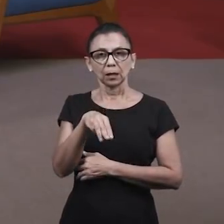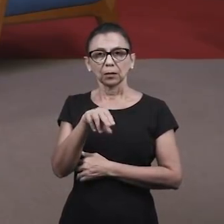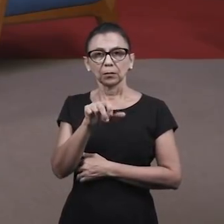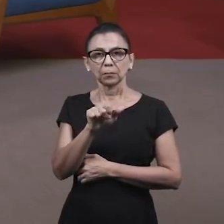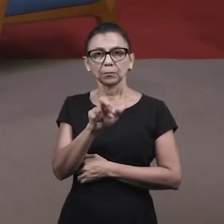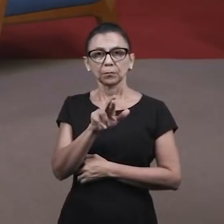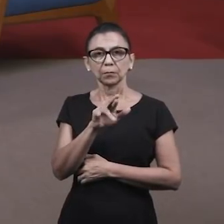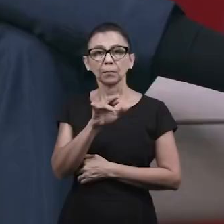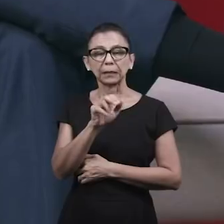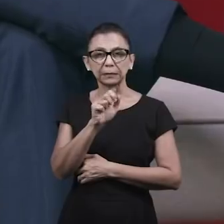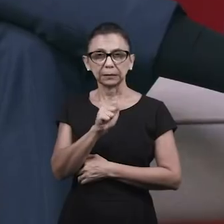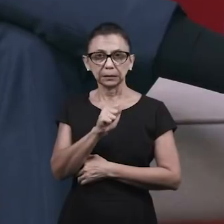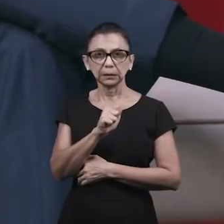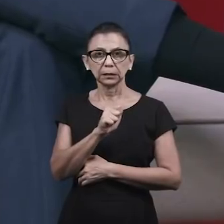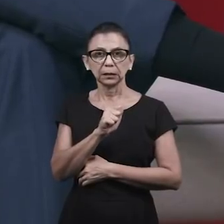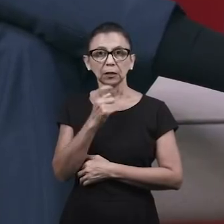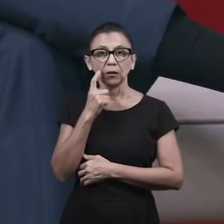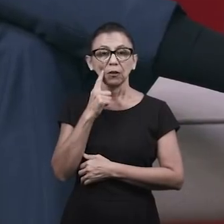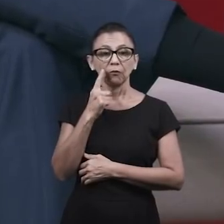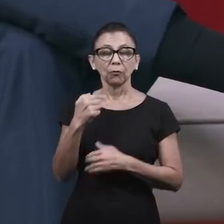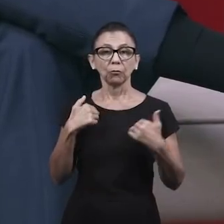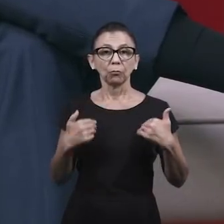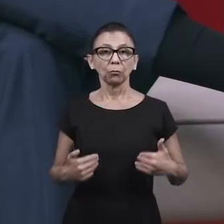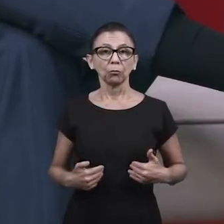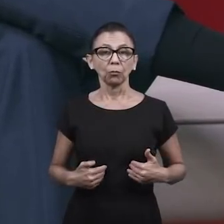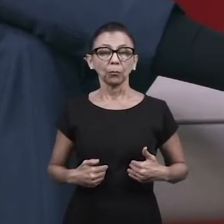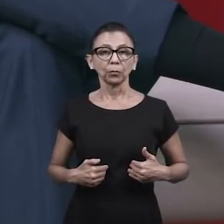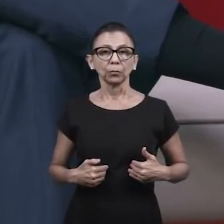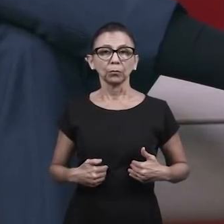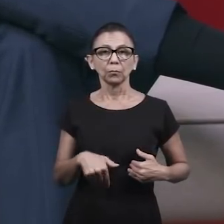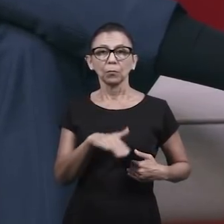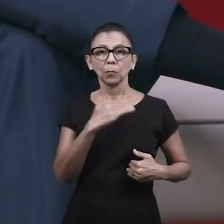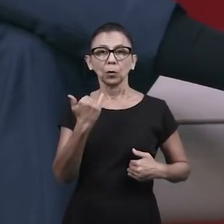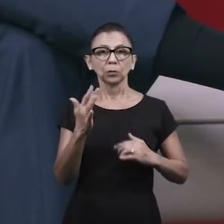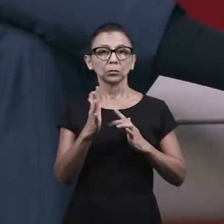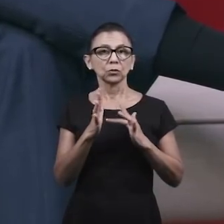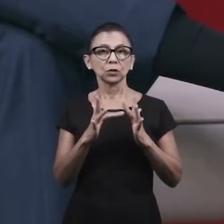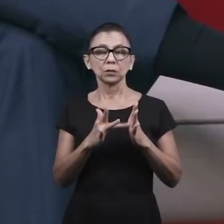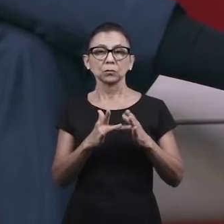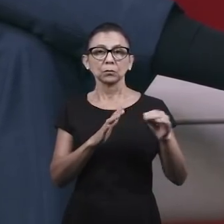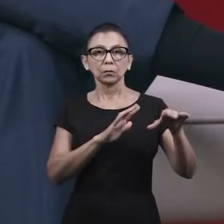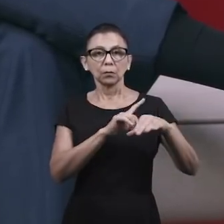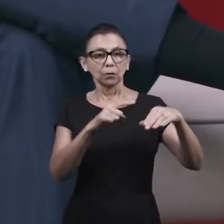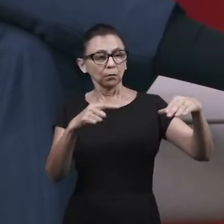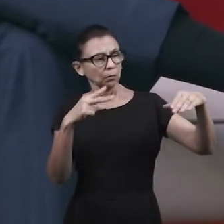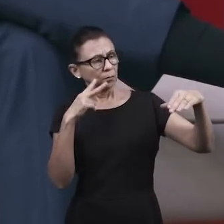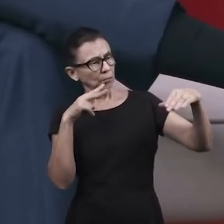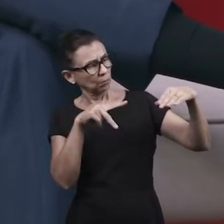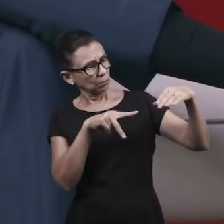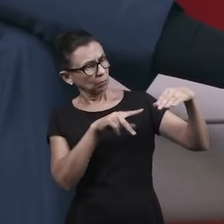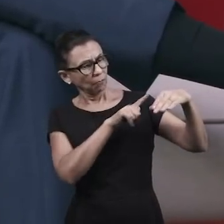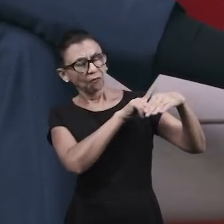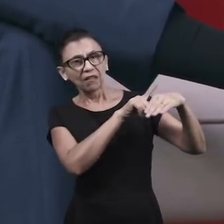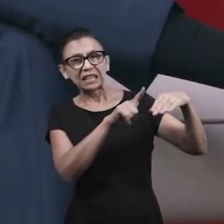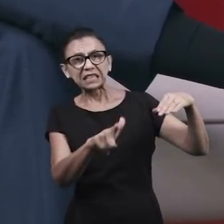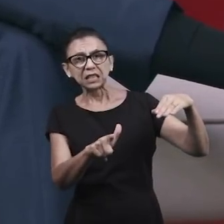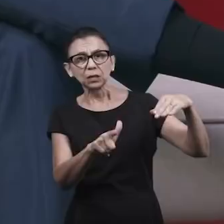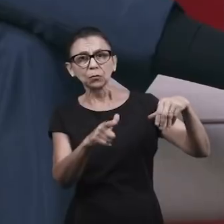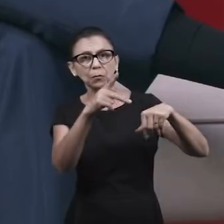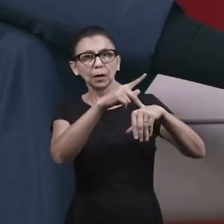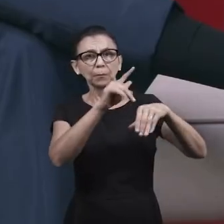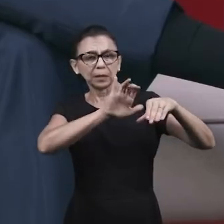dia da semana, as mulheres foram ao sepulcro, encontraram o sepulcro vazio, a pedra revolvida, E agora ali, uma